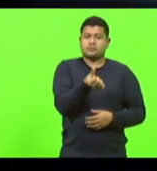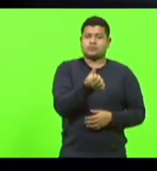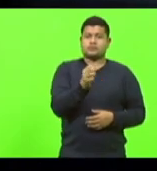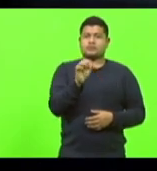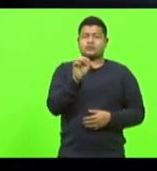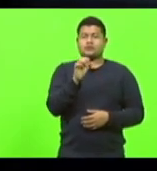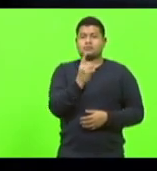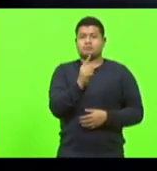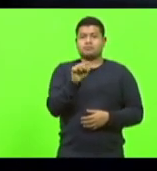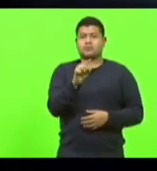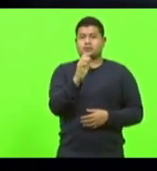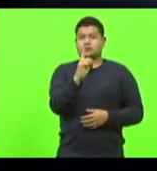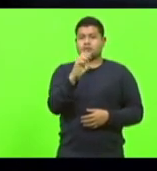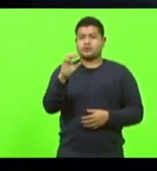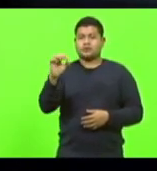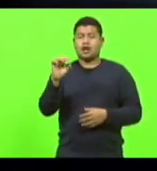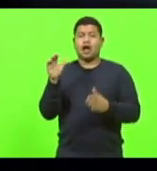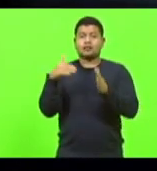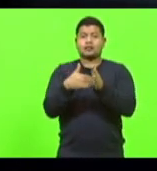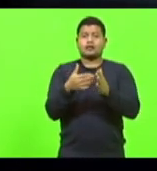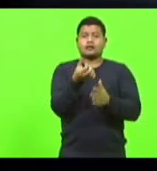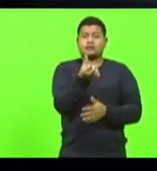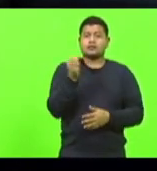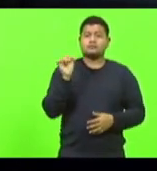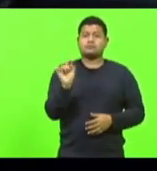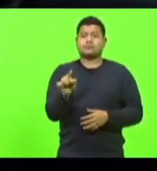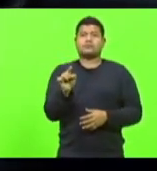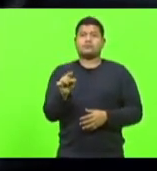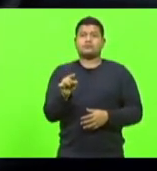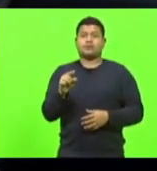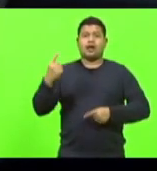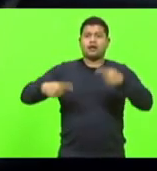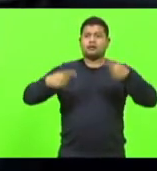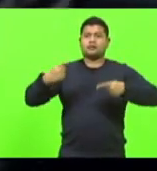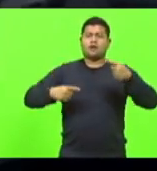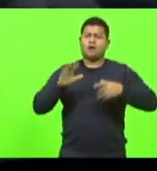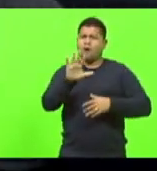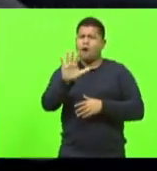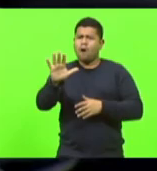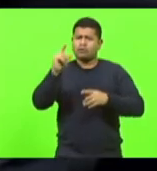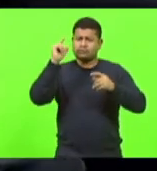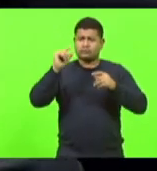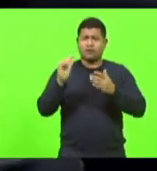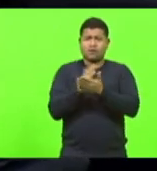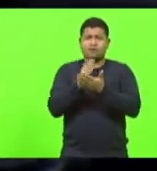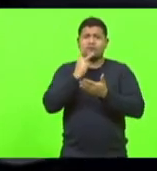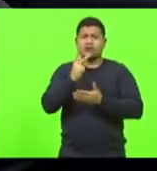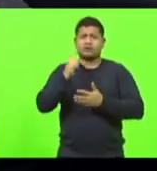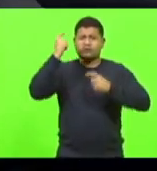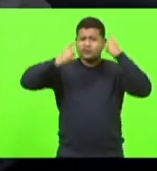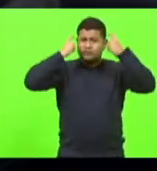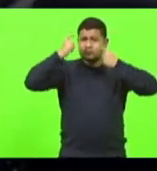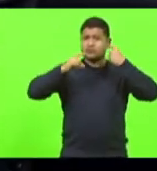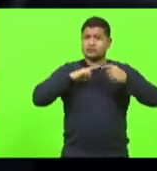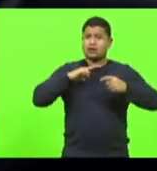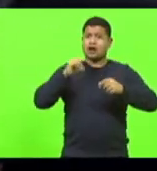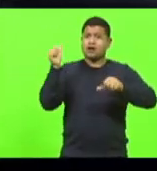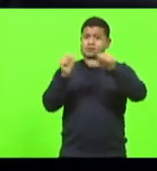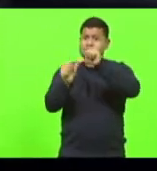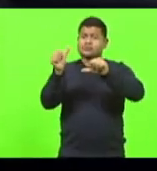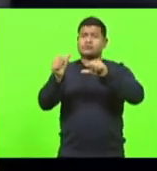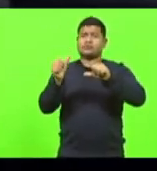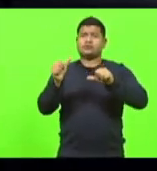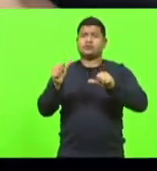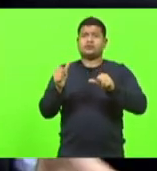eu ouvi também a seguinte discussão mão Mas não se preocupe porque vai ter um reajuste daqui a